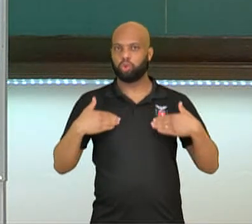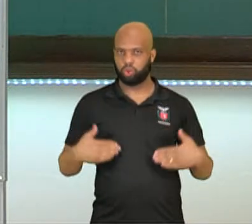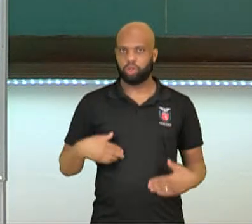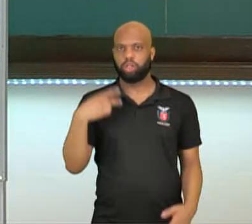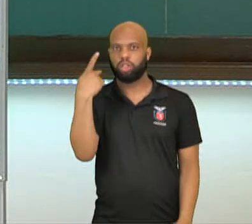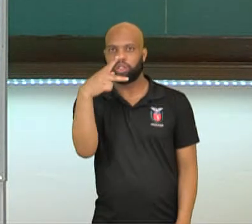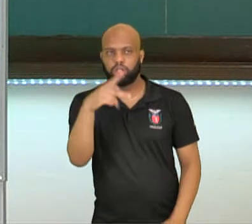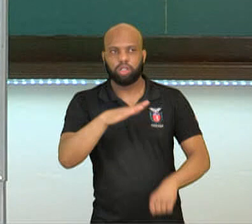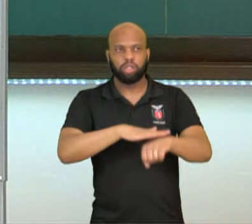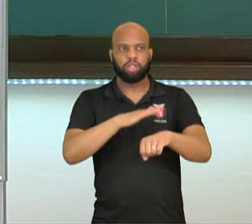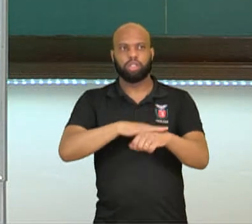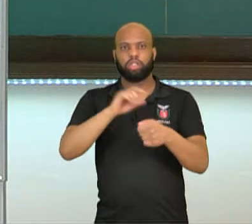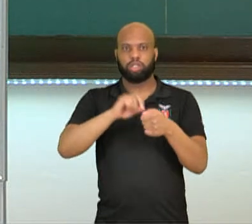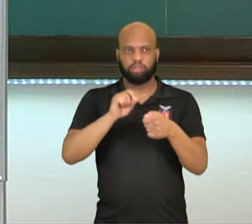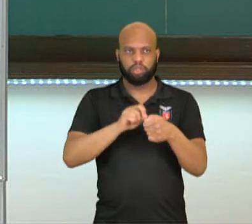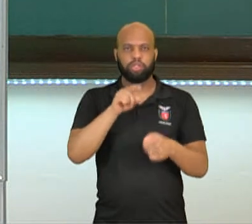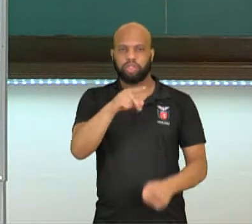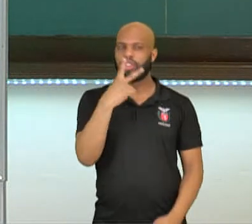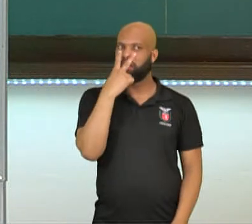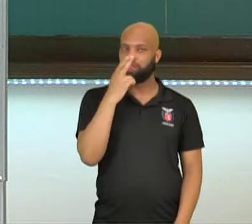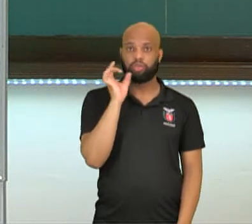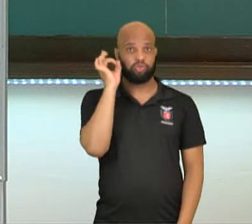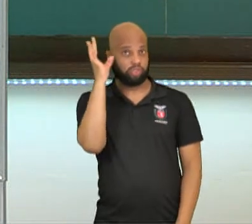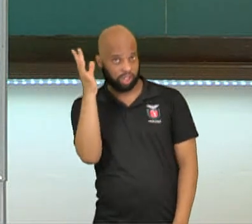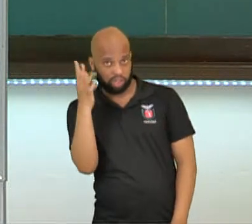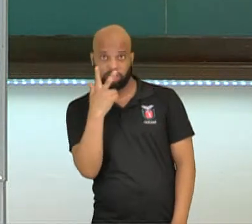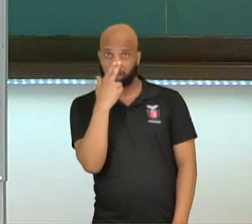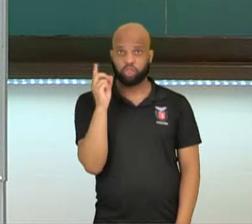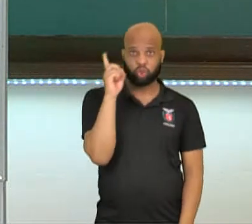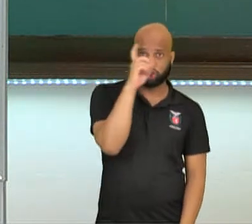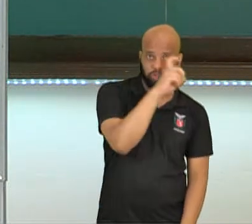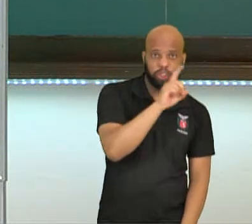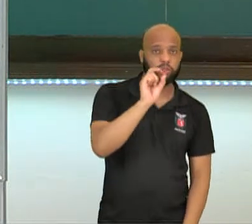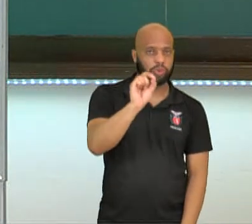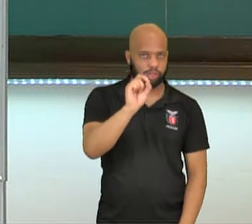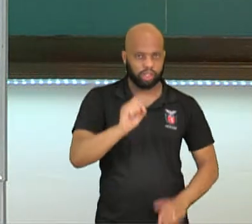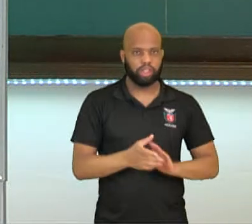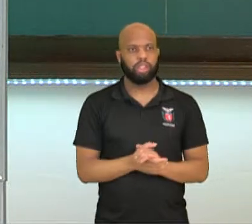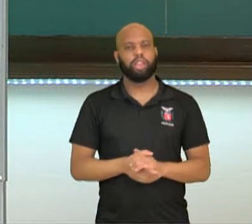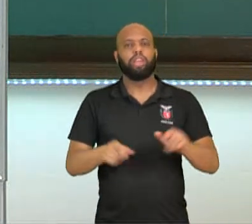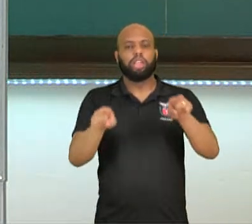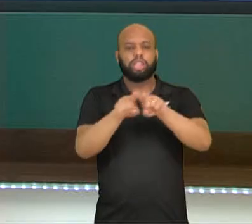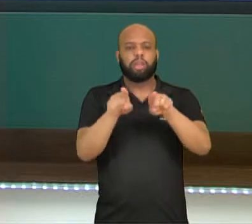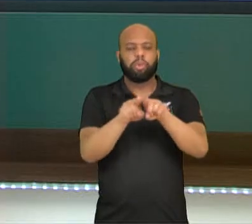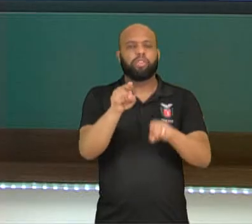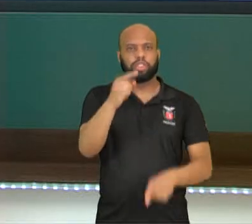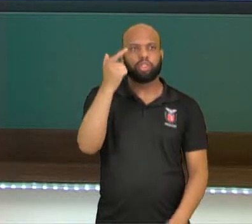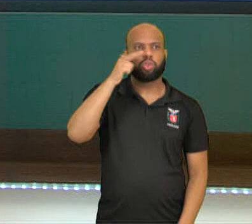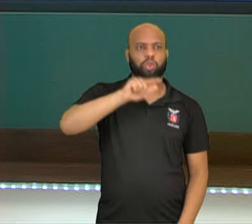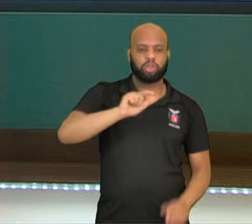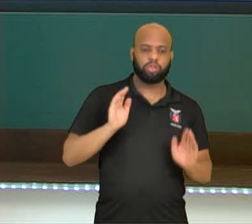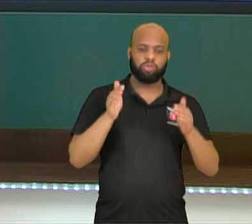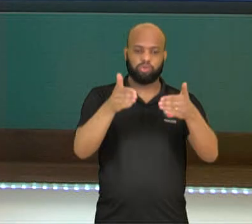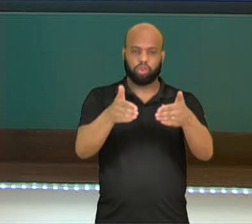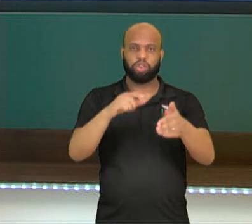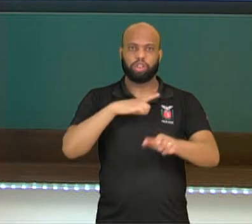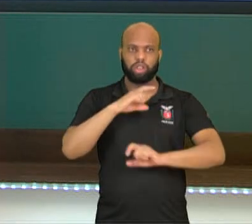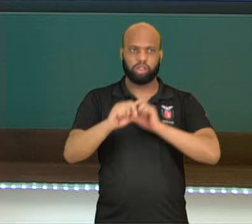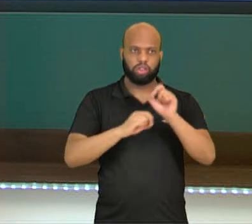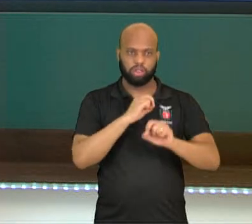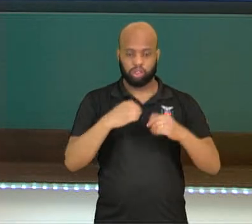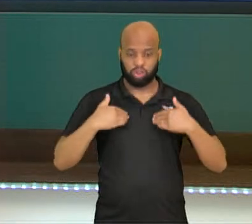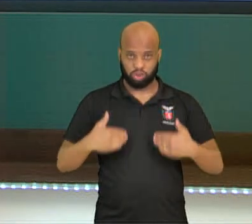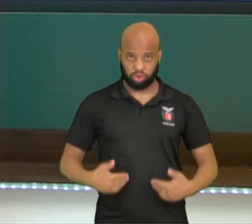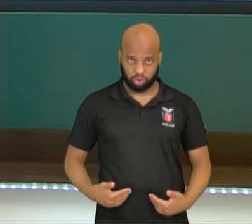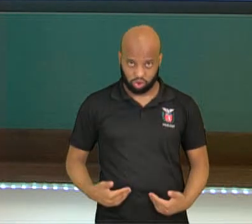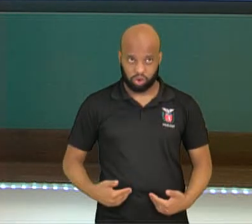que vocês tiveram? Vocês acharam muito fácil, muito difícil? Conseguiram se concentrar nas partes do corpo ali que